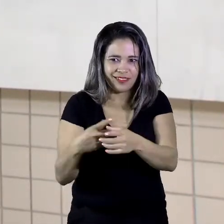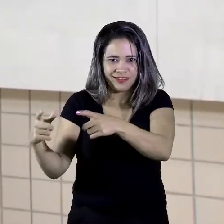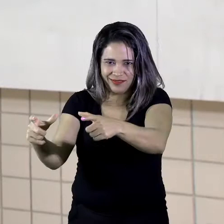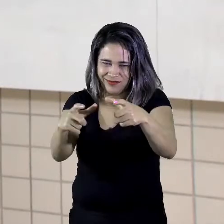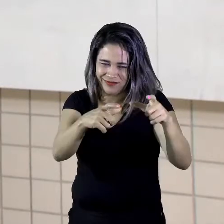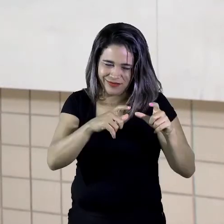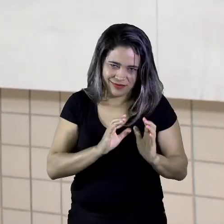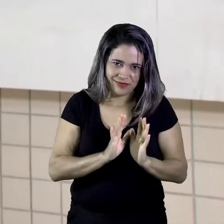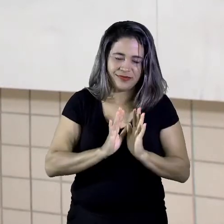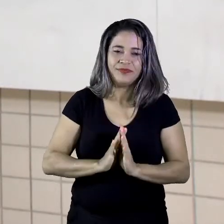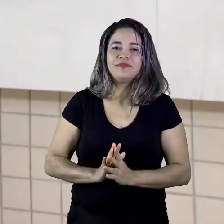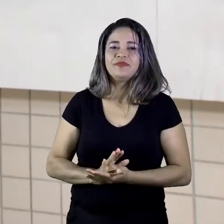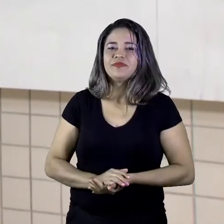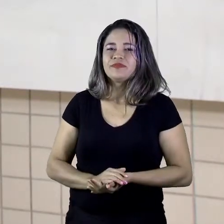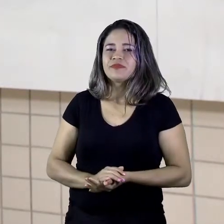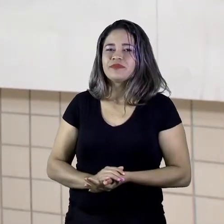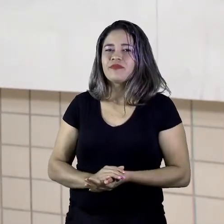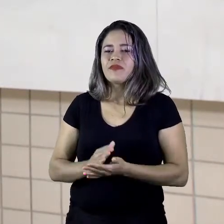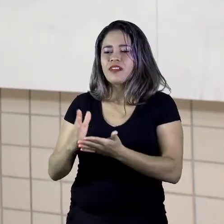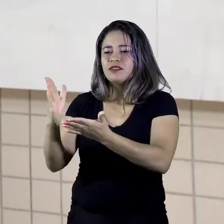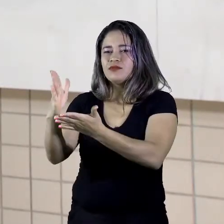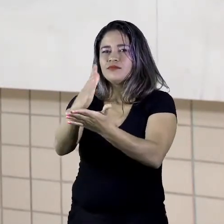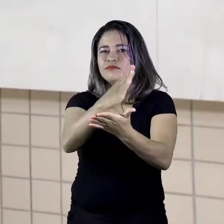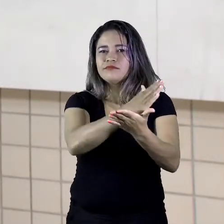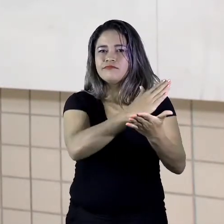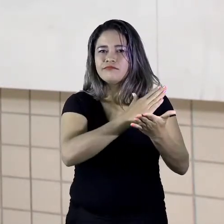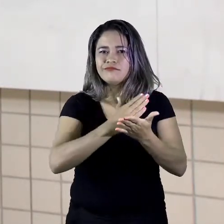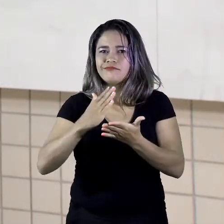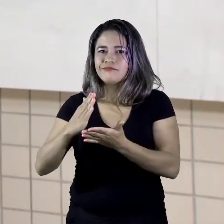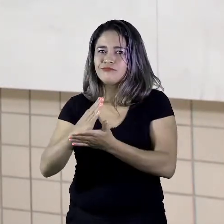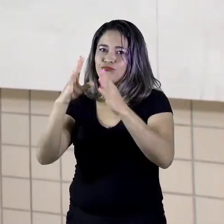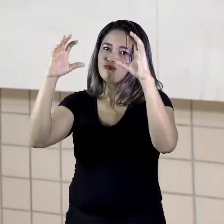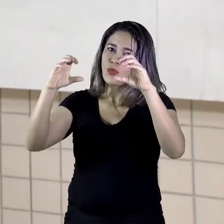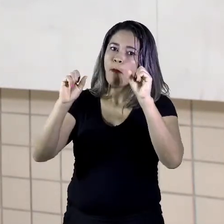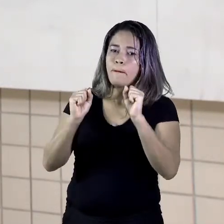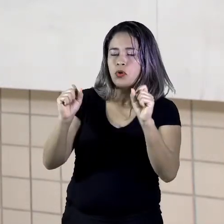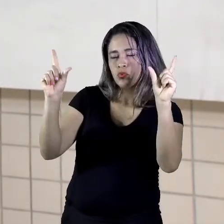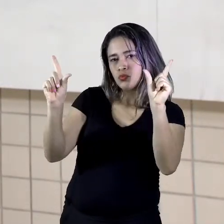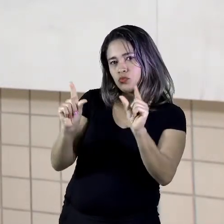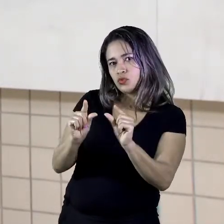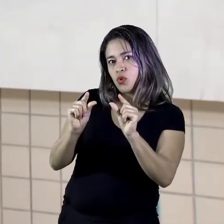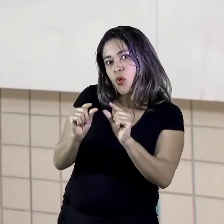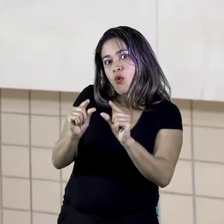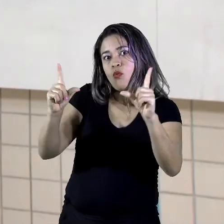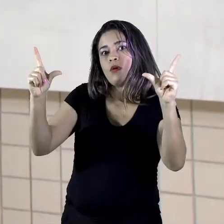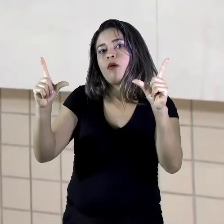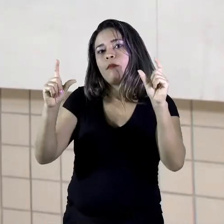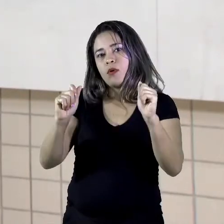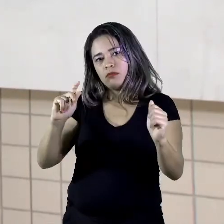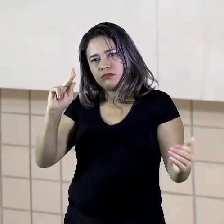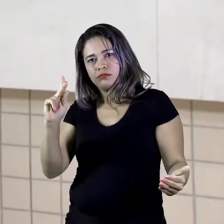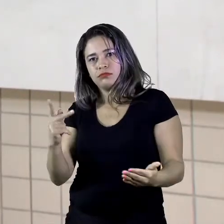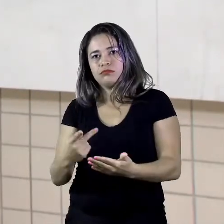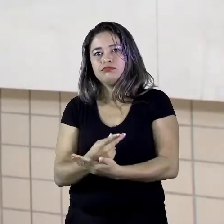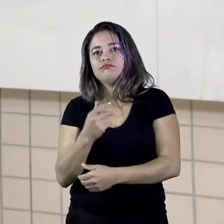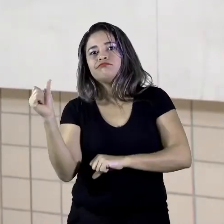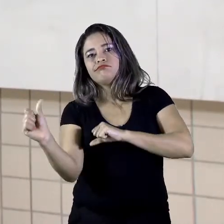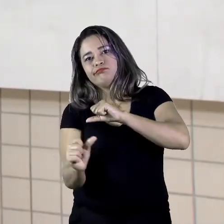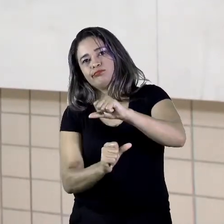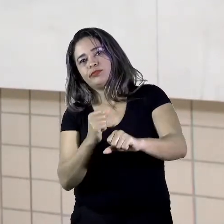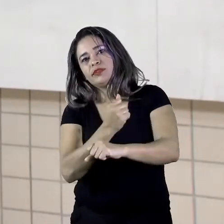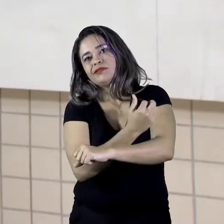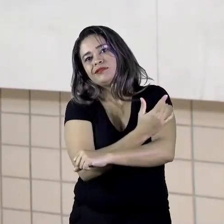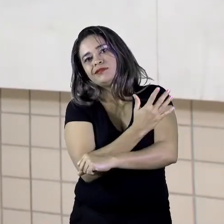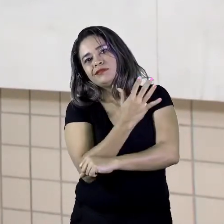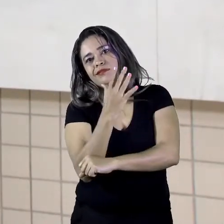E essa distribuição de chuva que pode diminuir ou aumentar pode causar a mudança nas plantas,